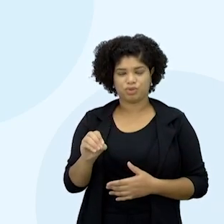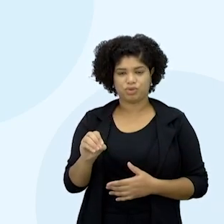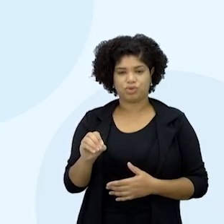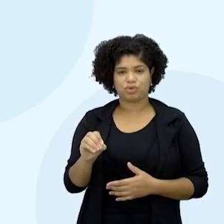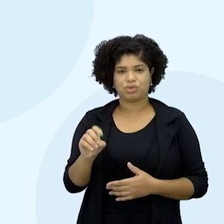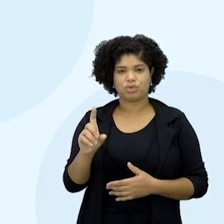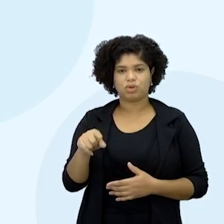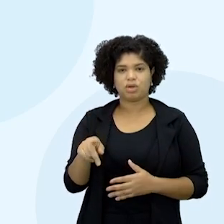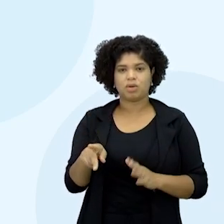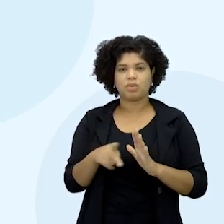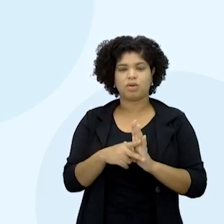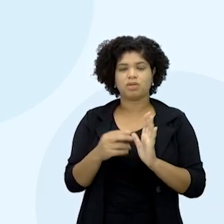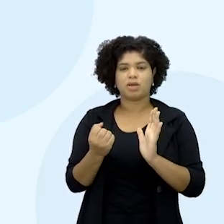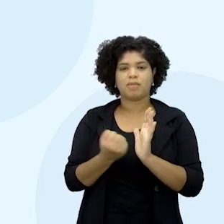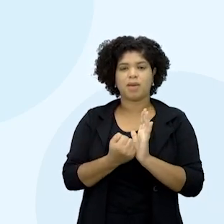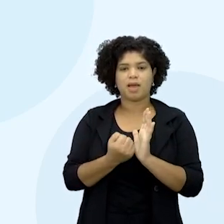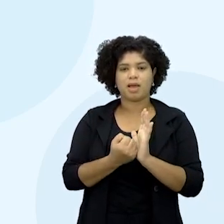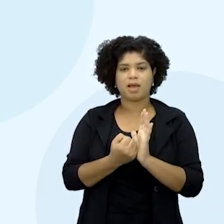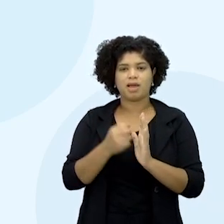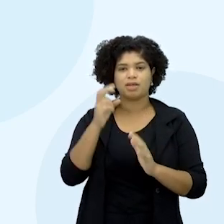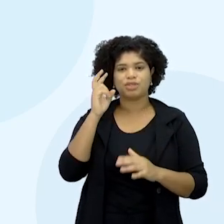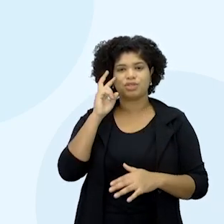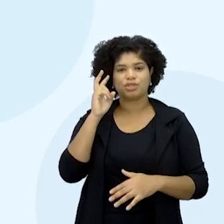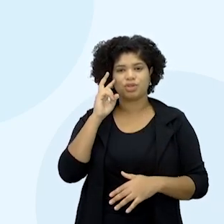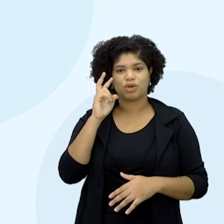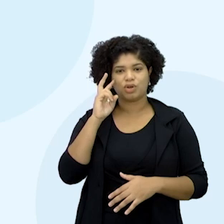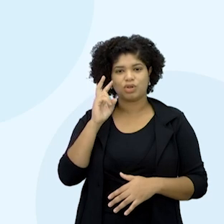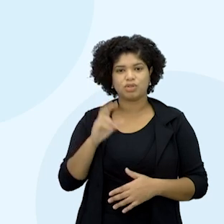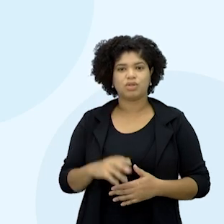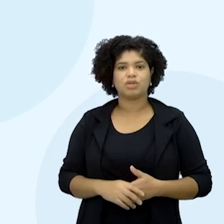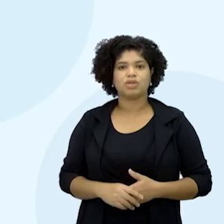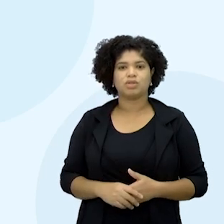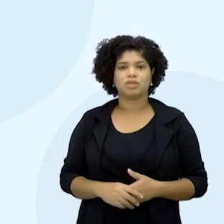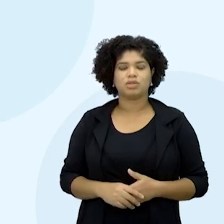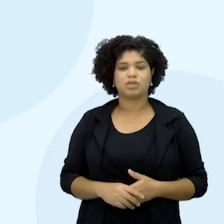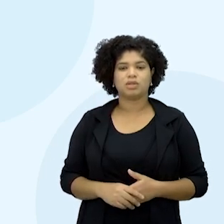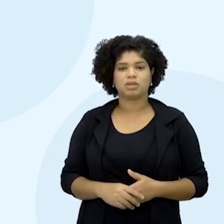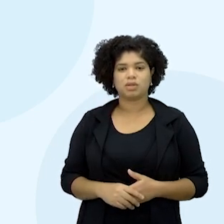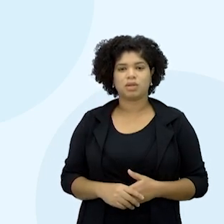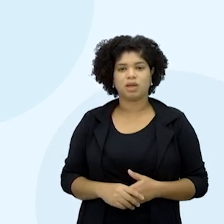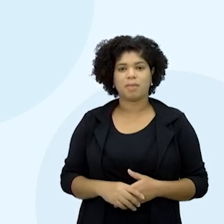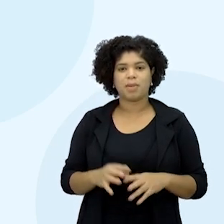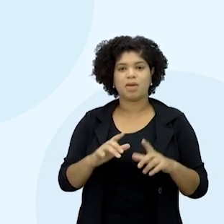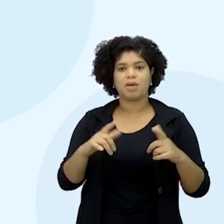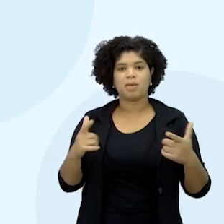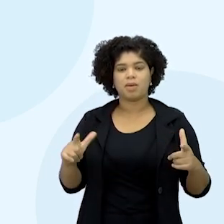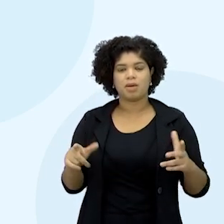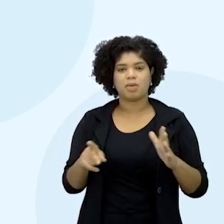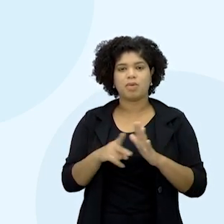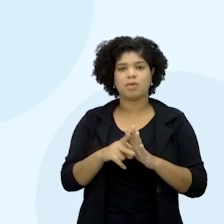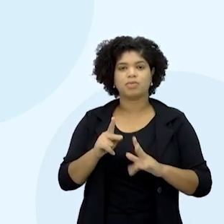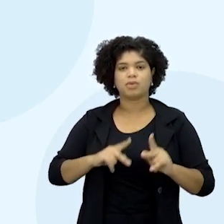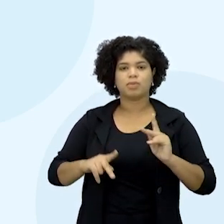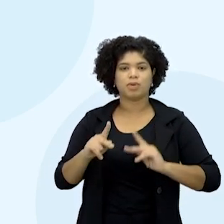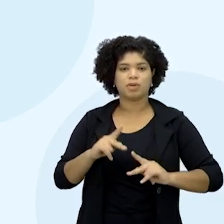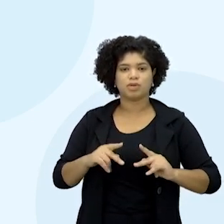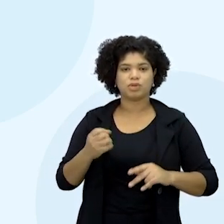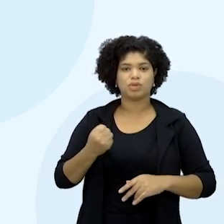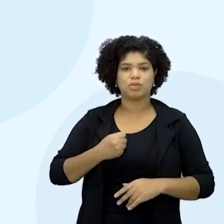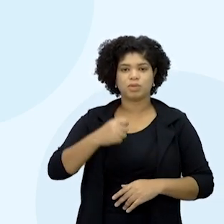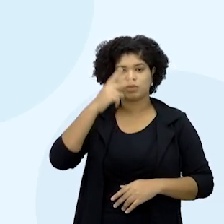é historicamente o elemento que levou os esportes à maior parte da população e ainda possui grande número